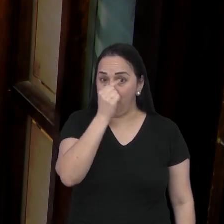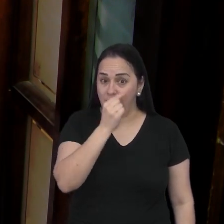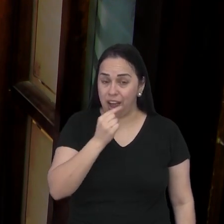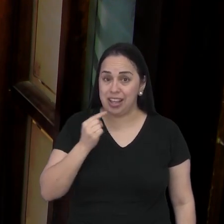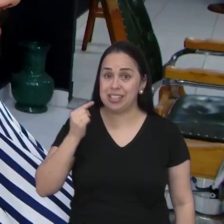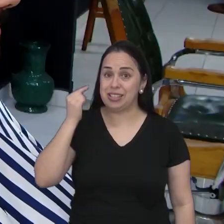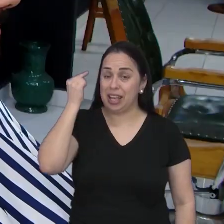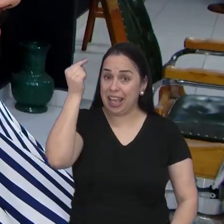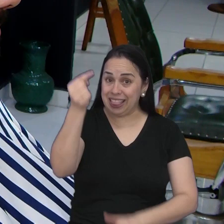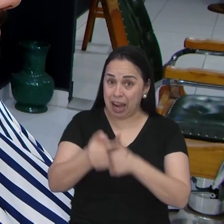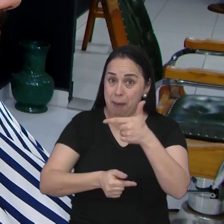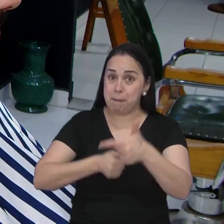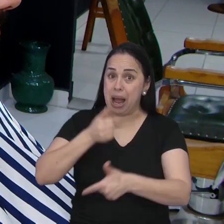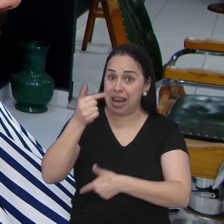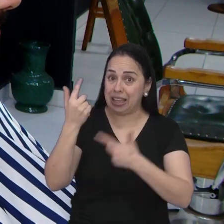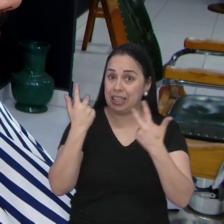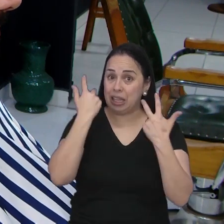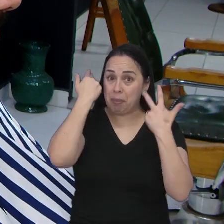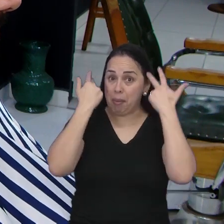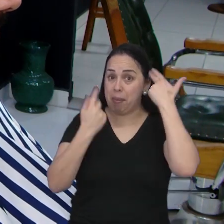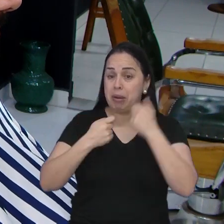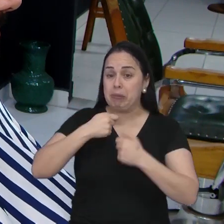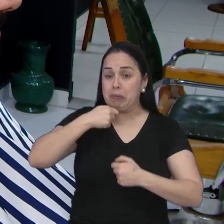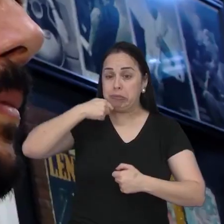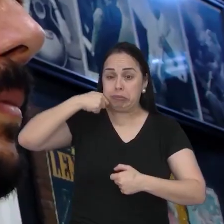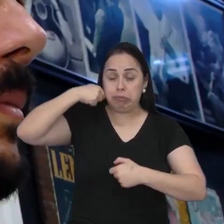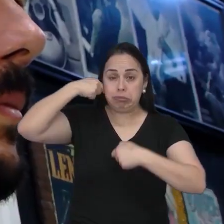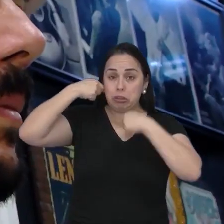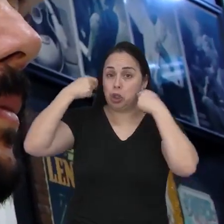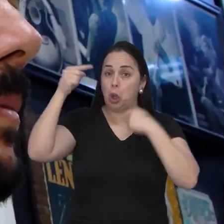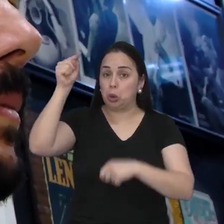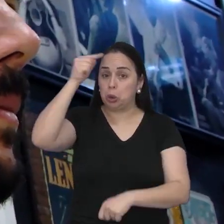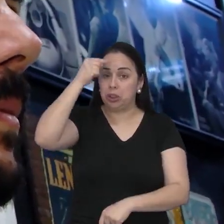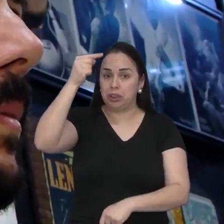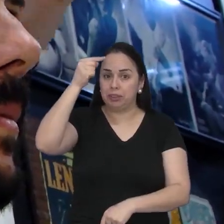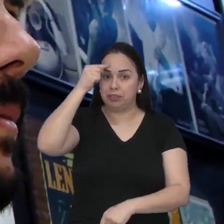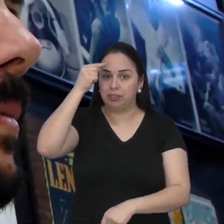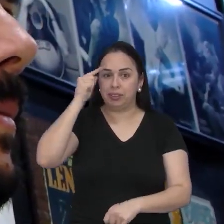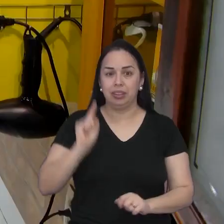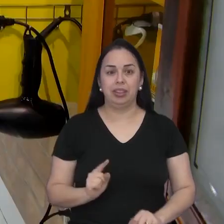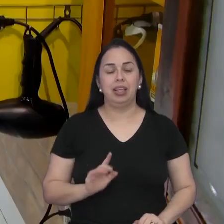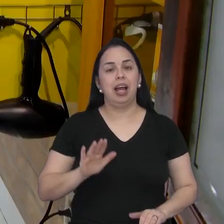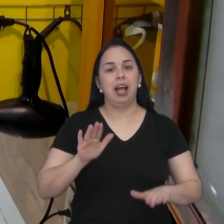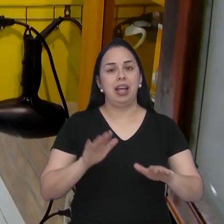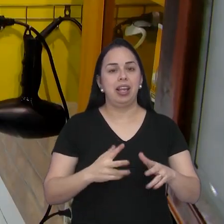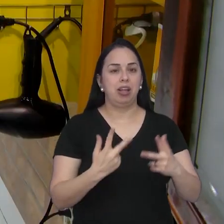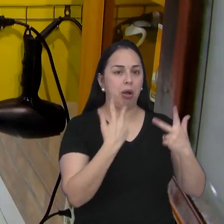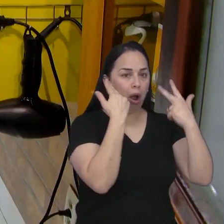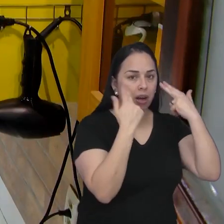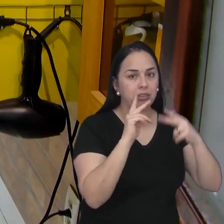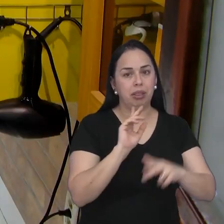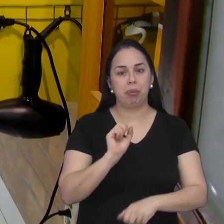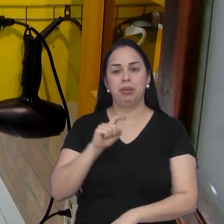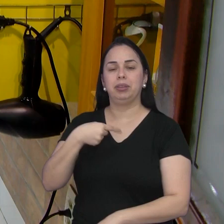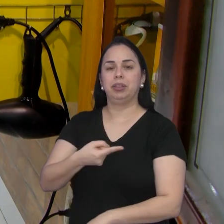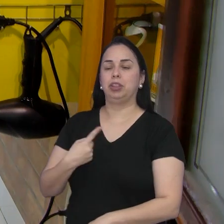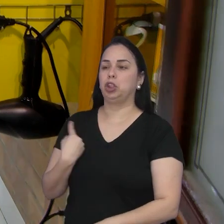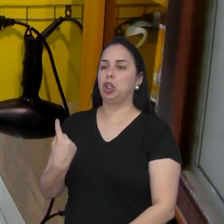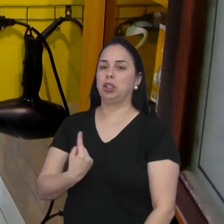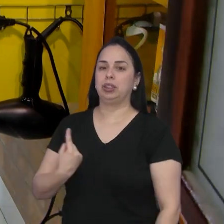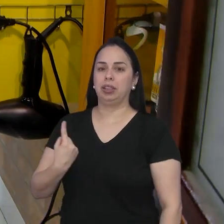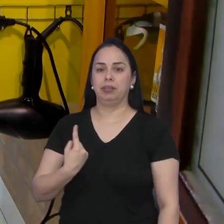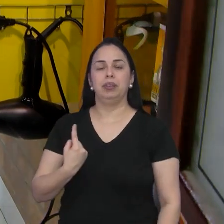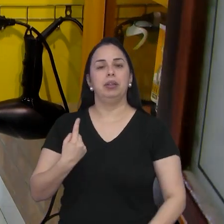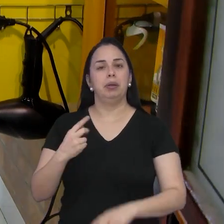o Figueiredo passa na barbearia todos os dias. Entre um corte de cabelo e outro, fica sozinho por aqui.